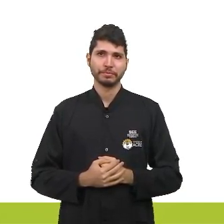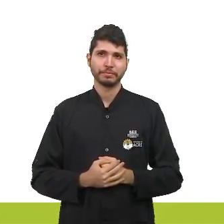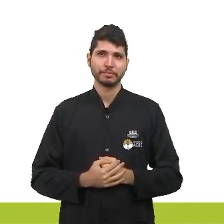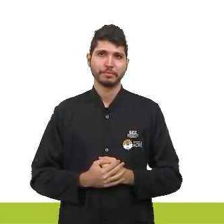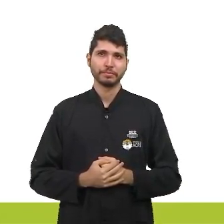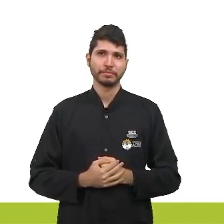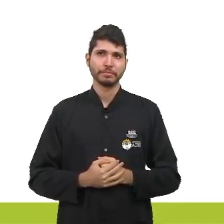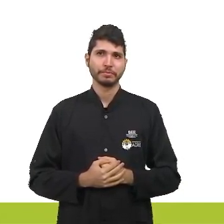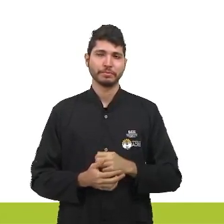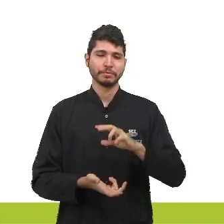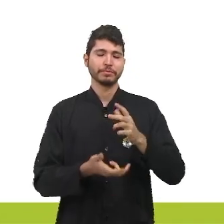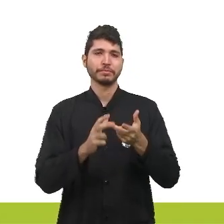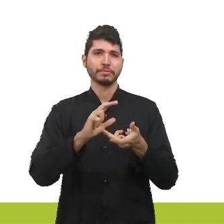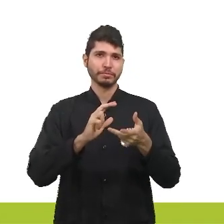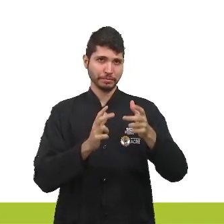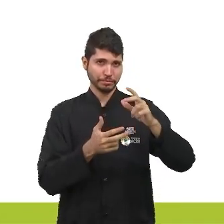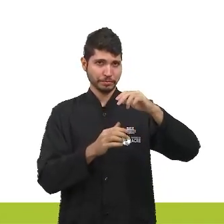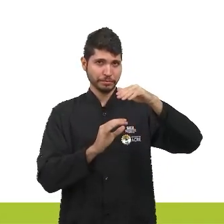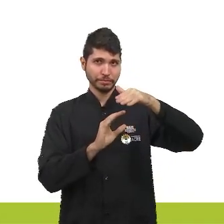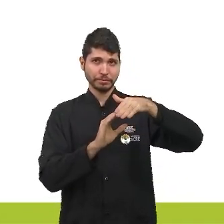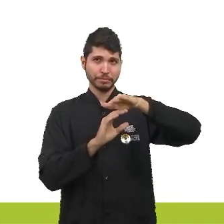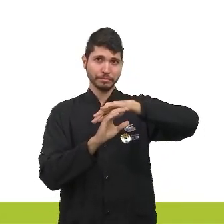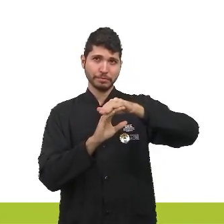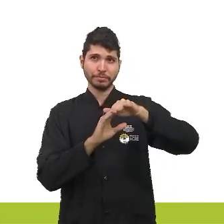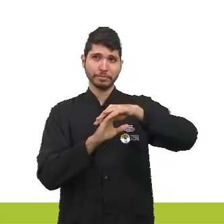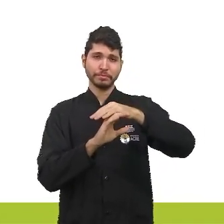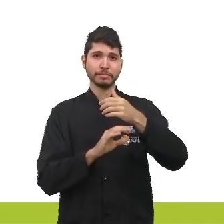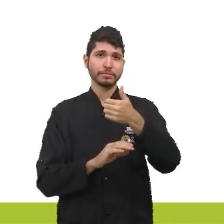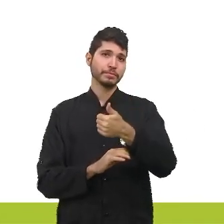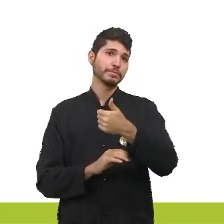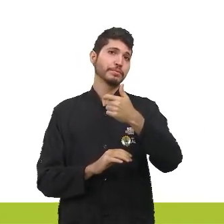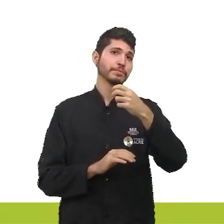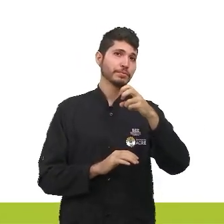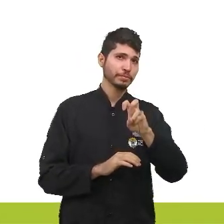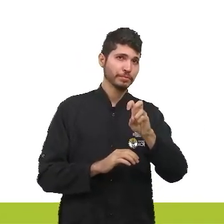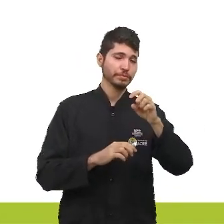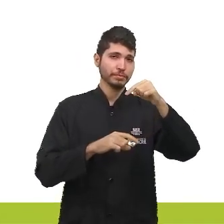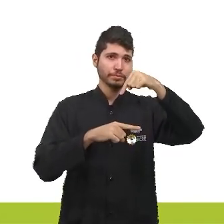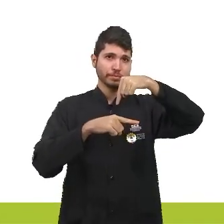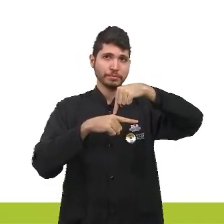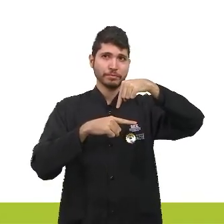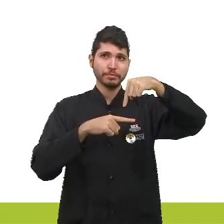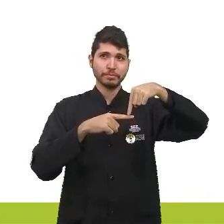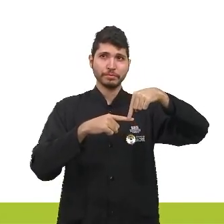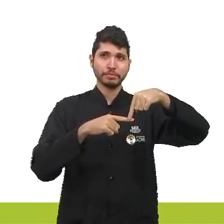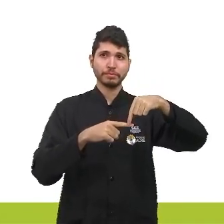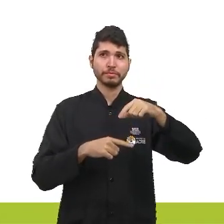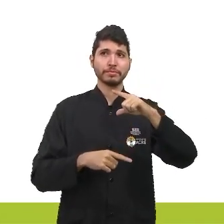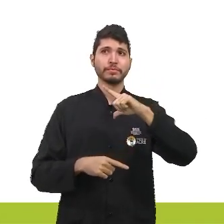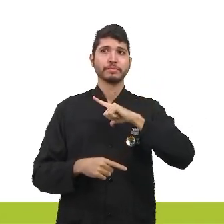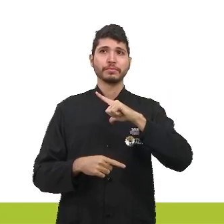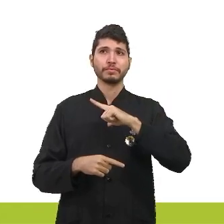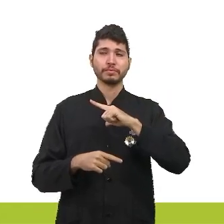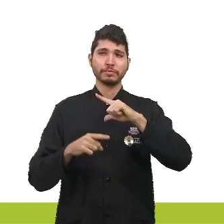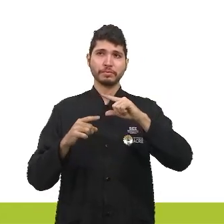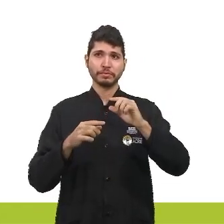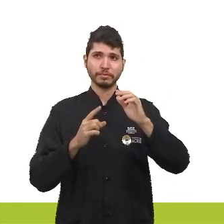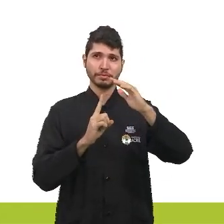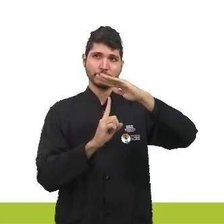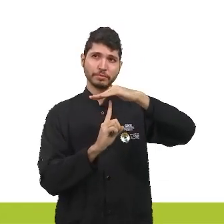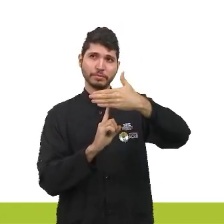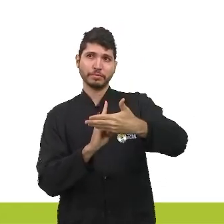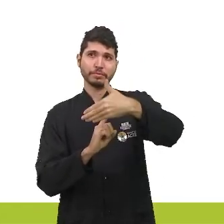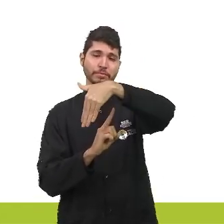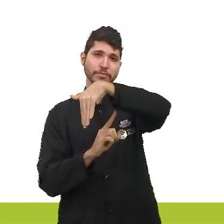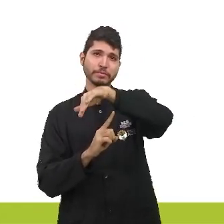Um poliedro convexo de 15 arestas tem somente faces quadrangulares e